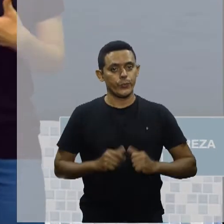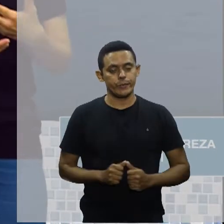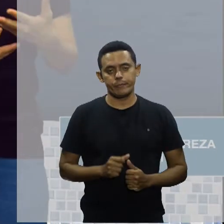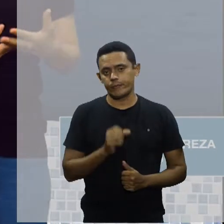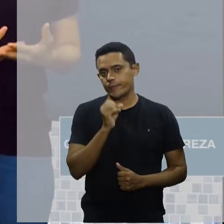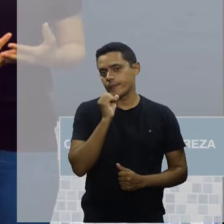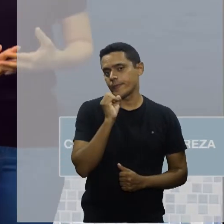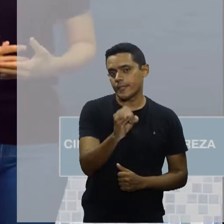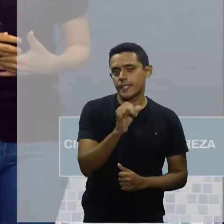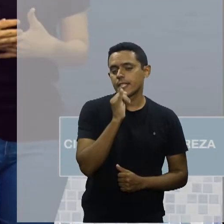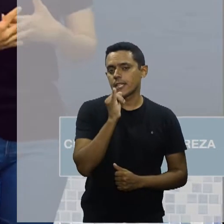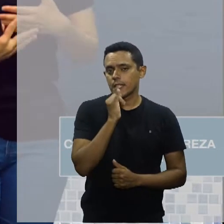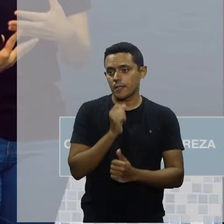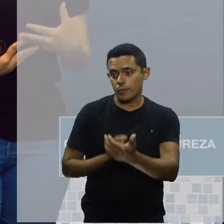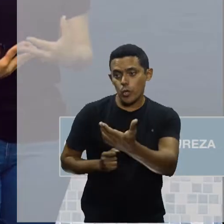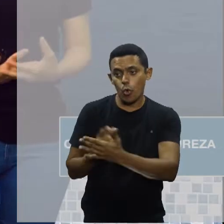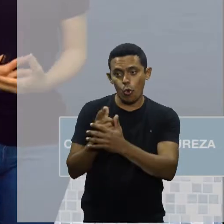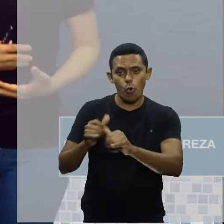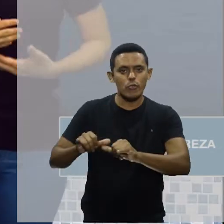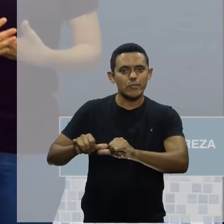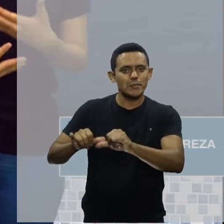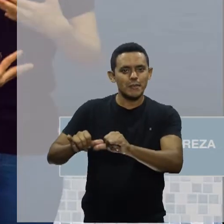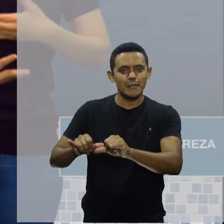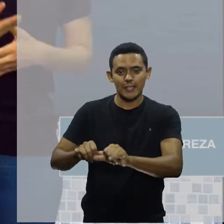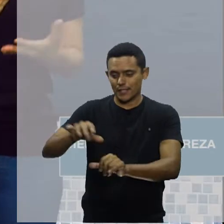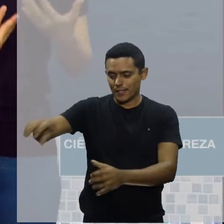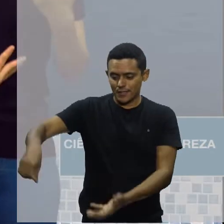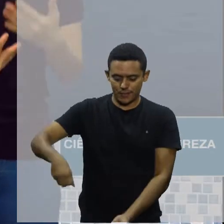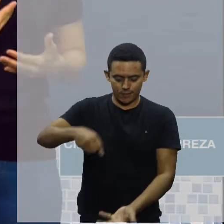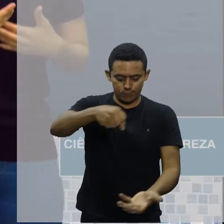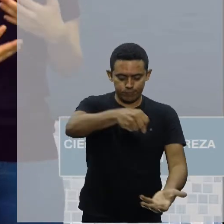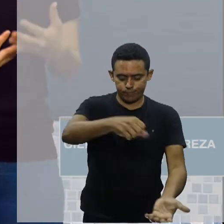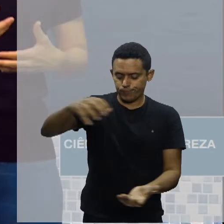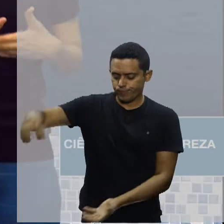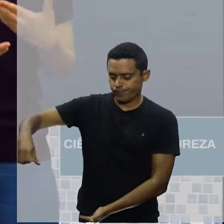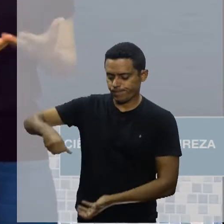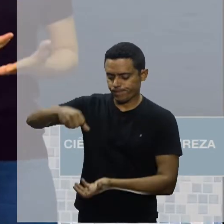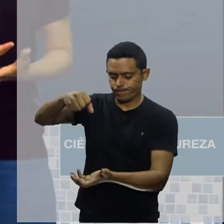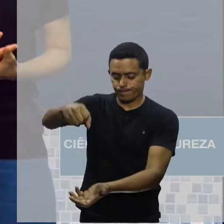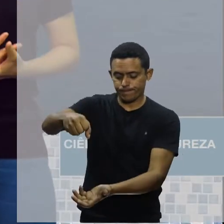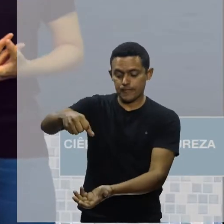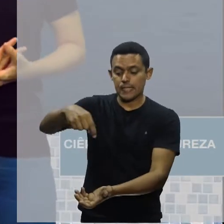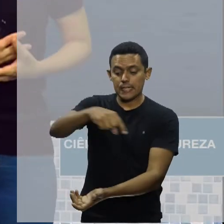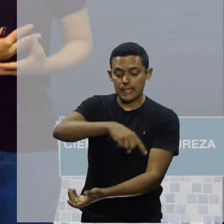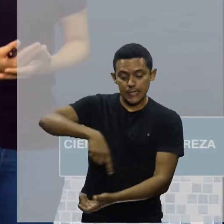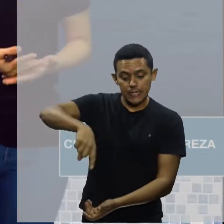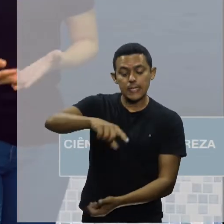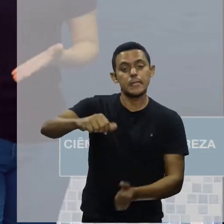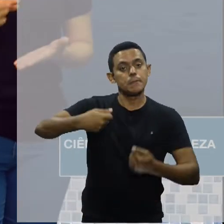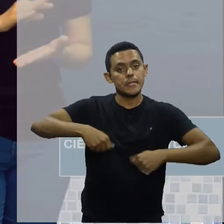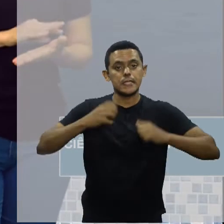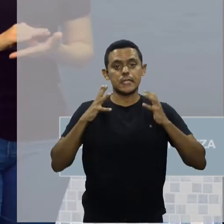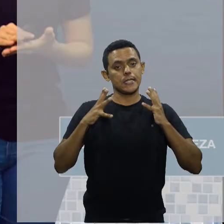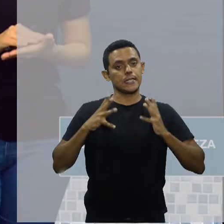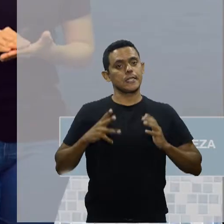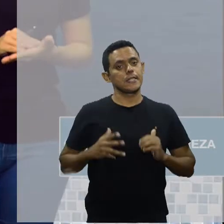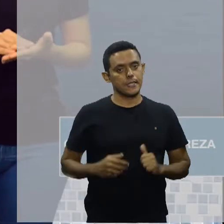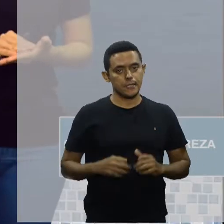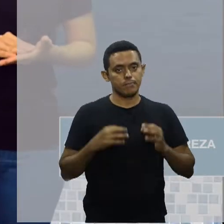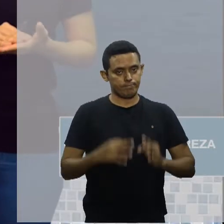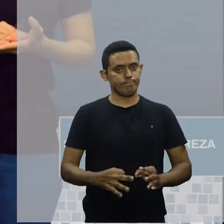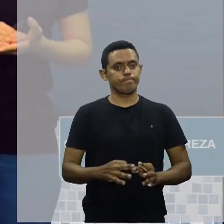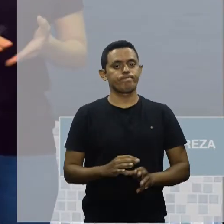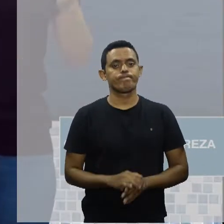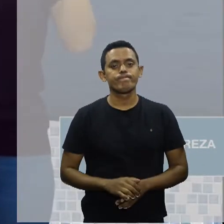rua também é uma outra medida para evitar a contaminação, o contágio pelo coronavírus. Então, a imagem aí do